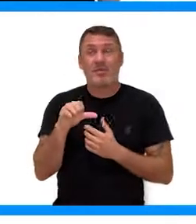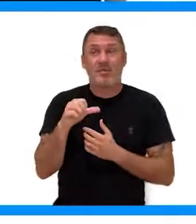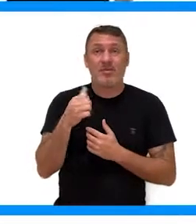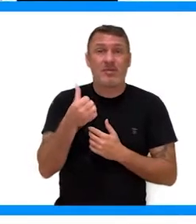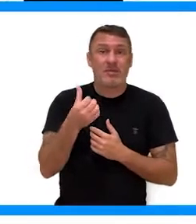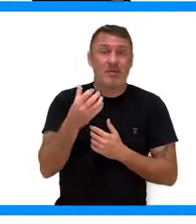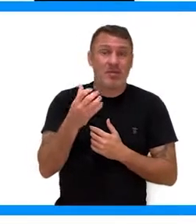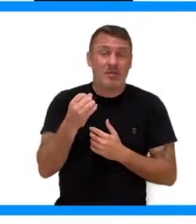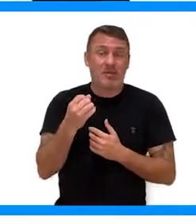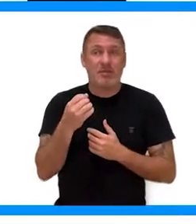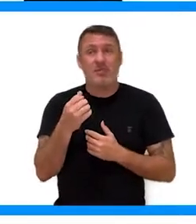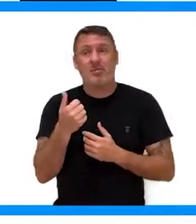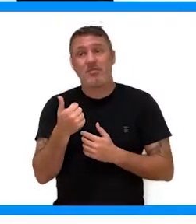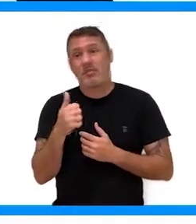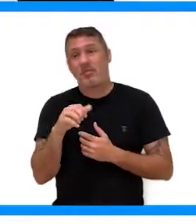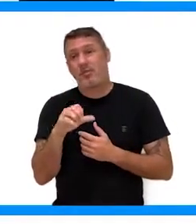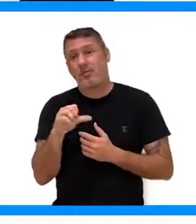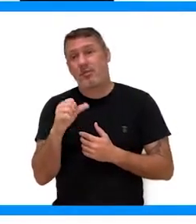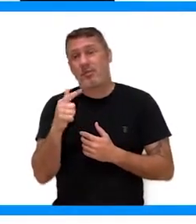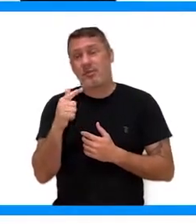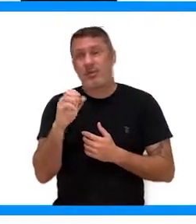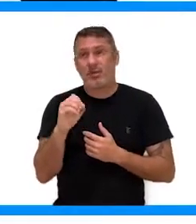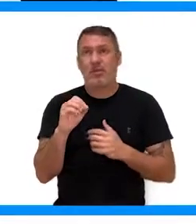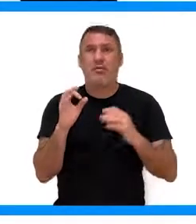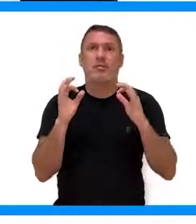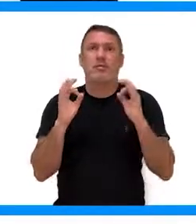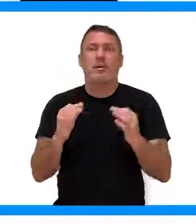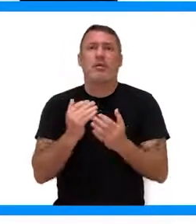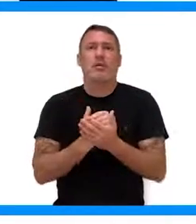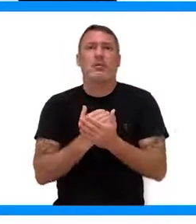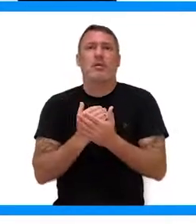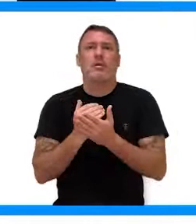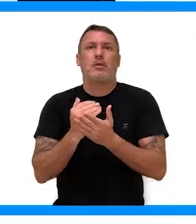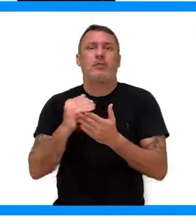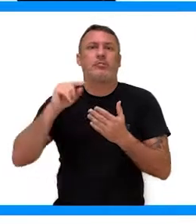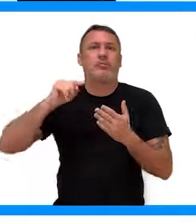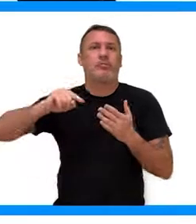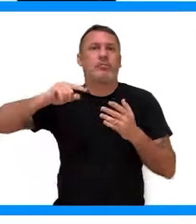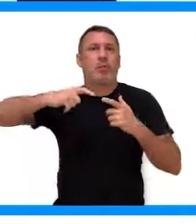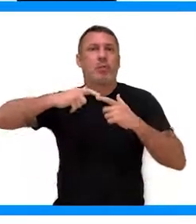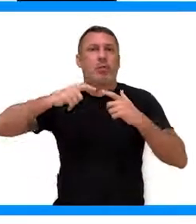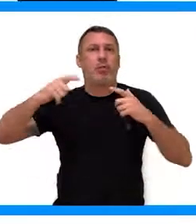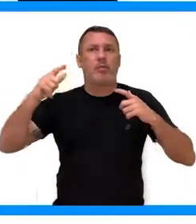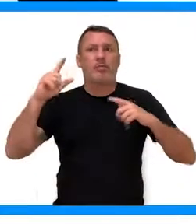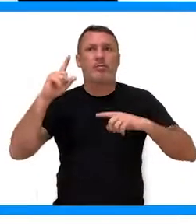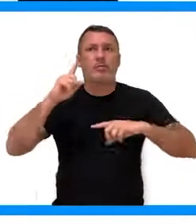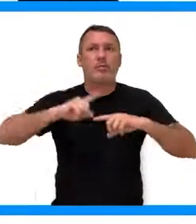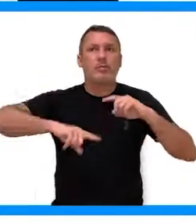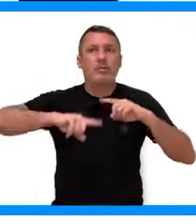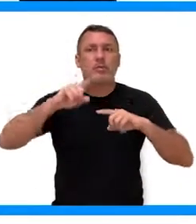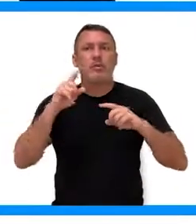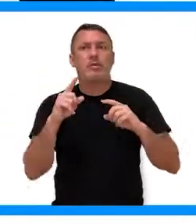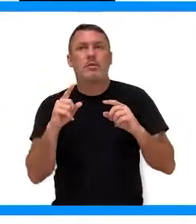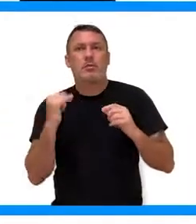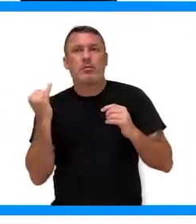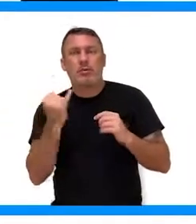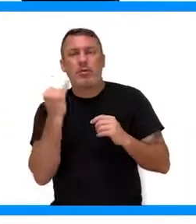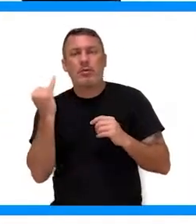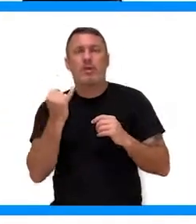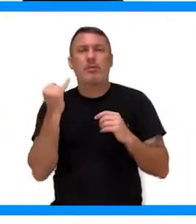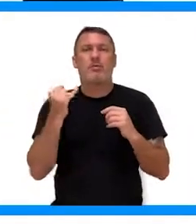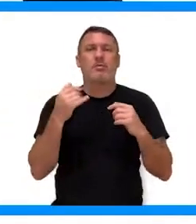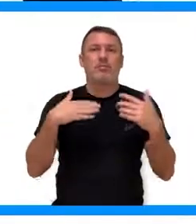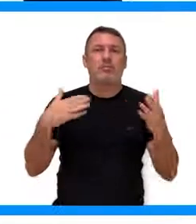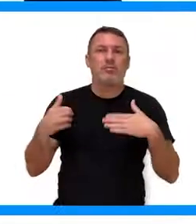e 70 que a indústria se consolida no tocante à